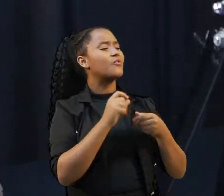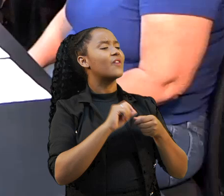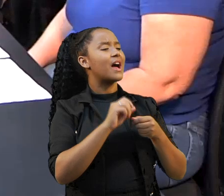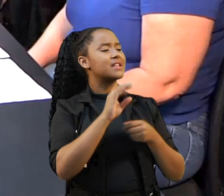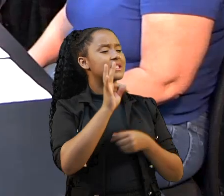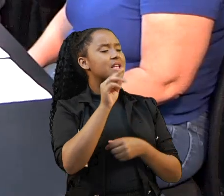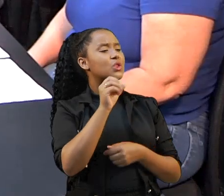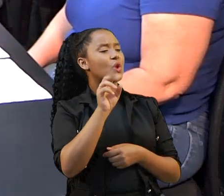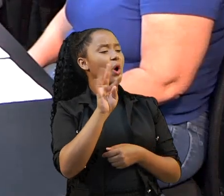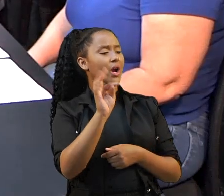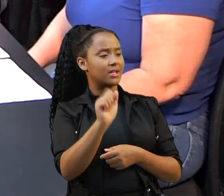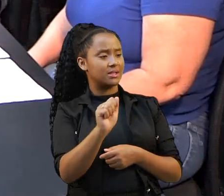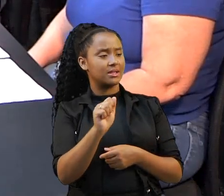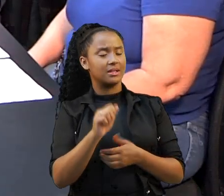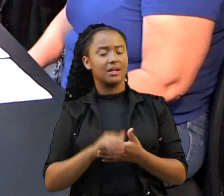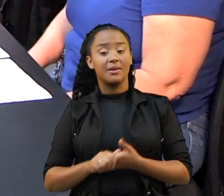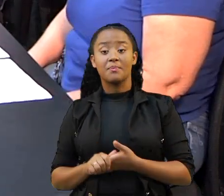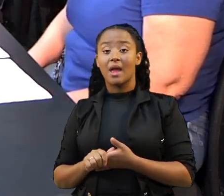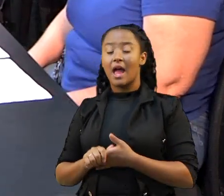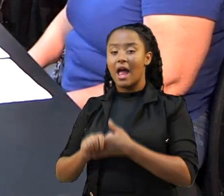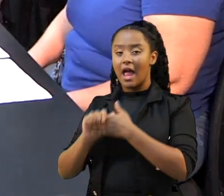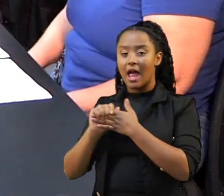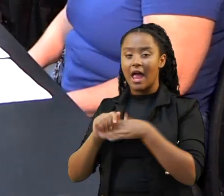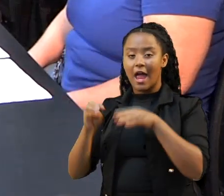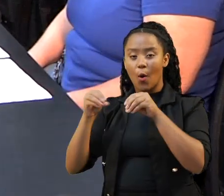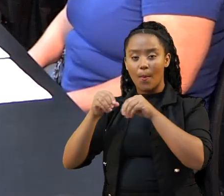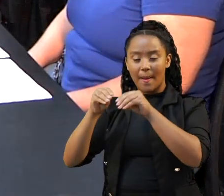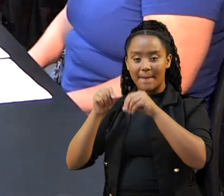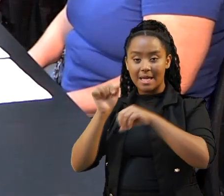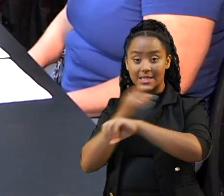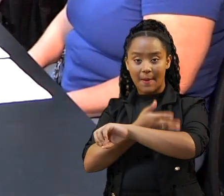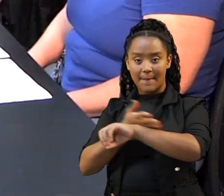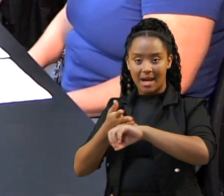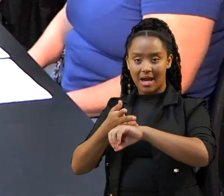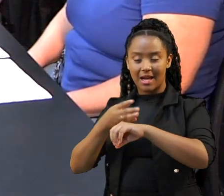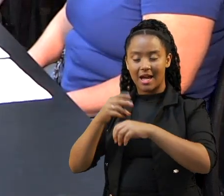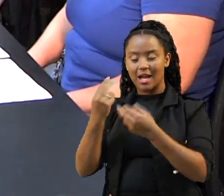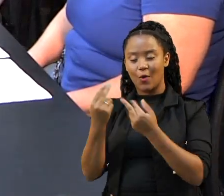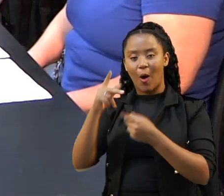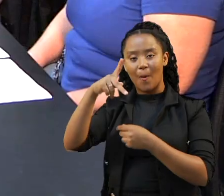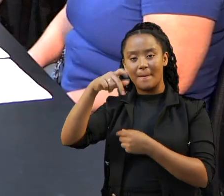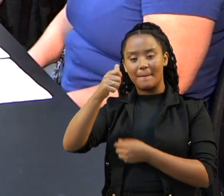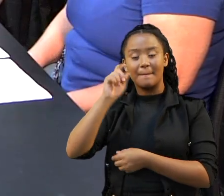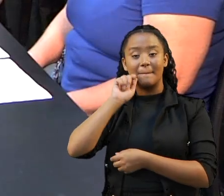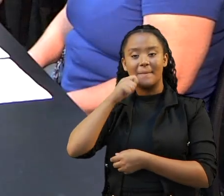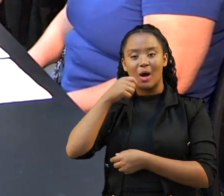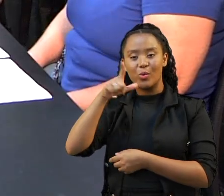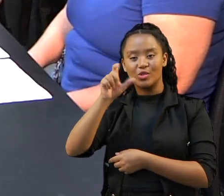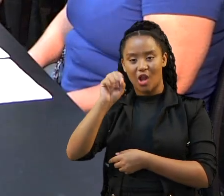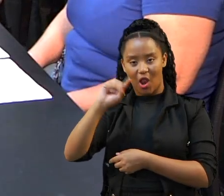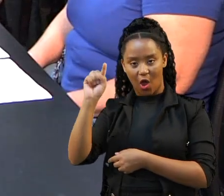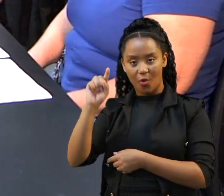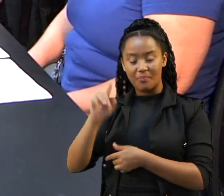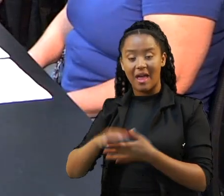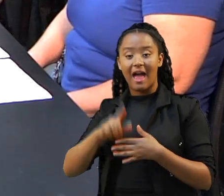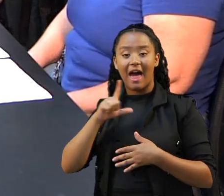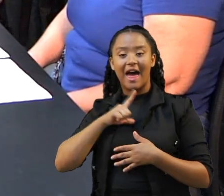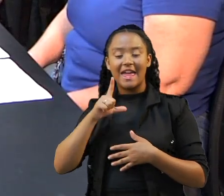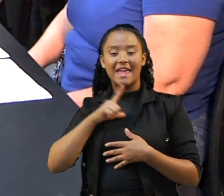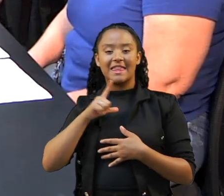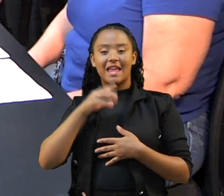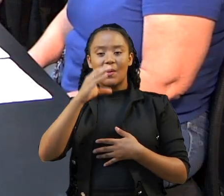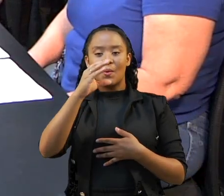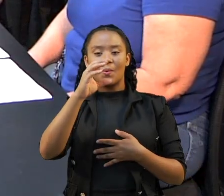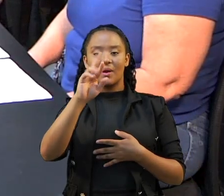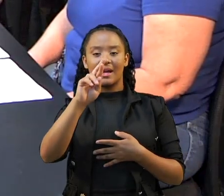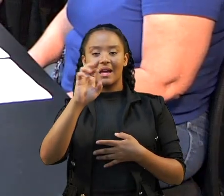Isabel? Ela é uma massa tipo de pão de ló, branquinha, e aí ela vai um creme de